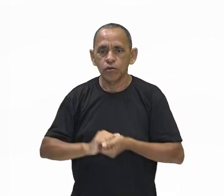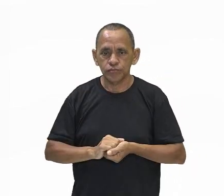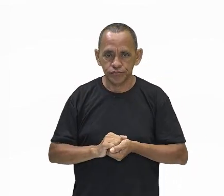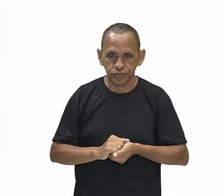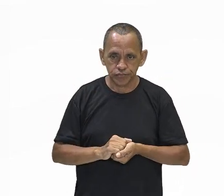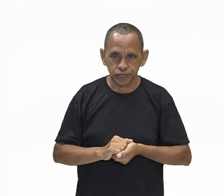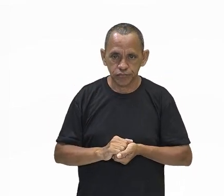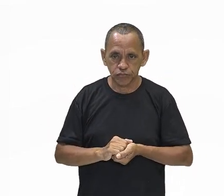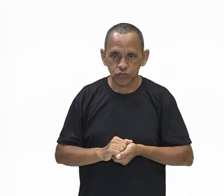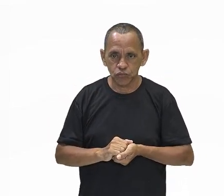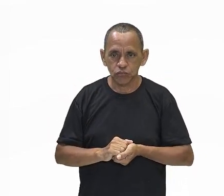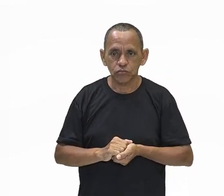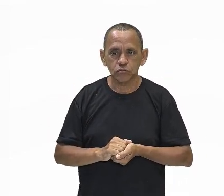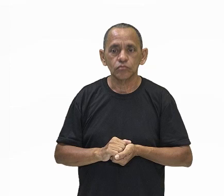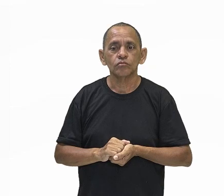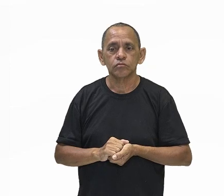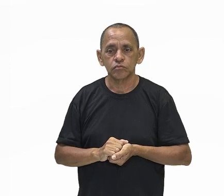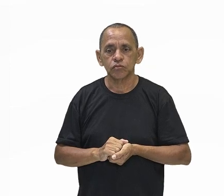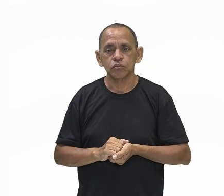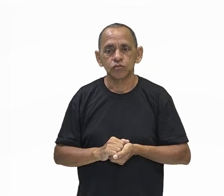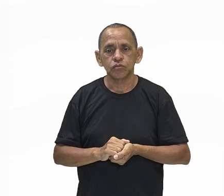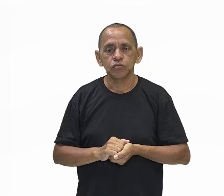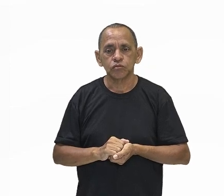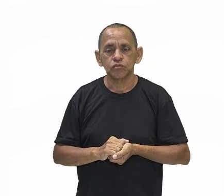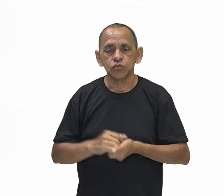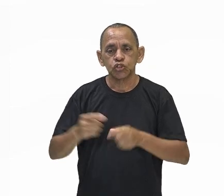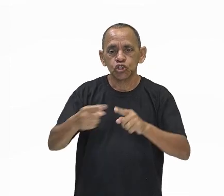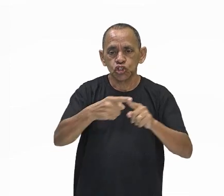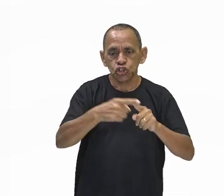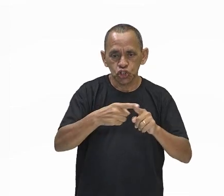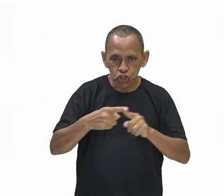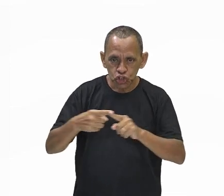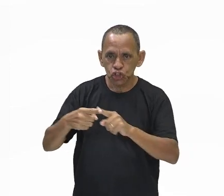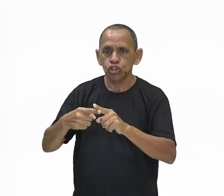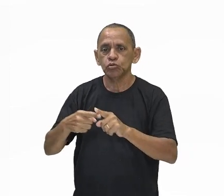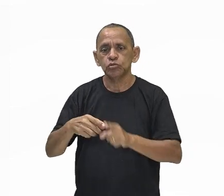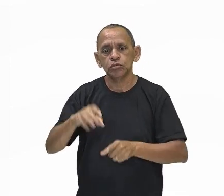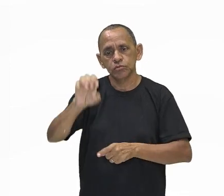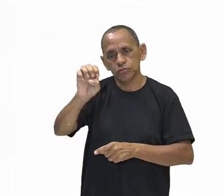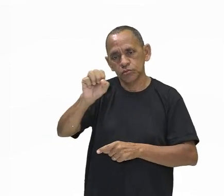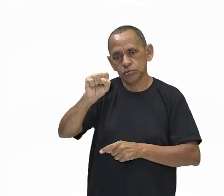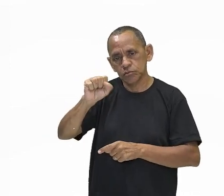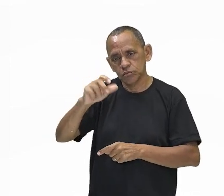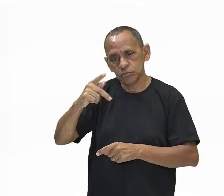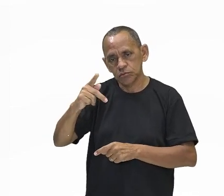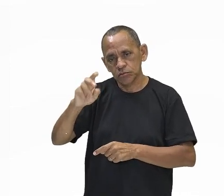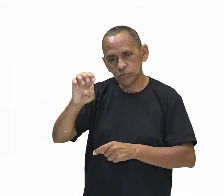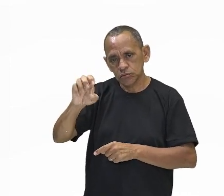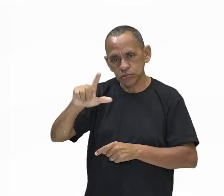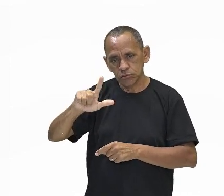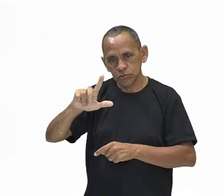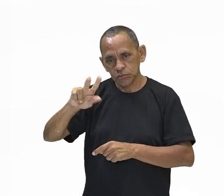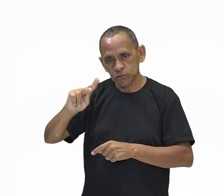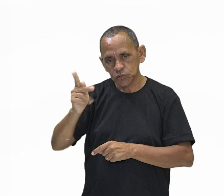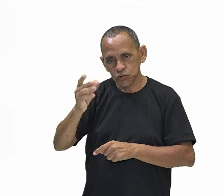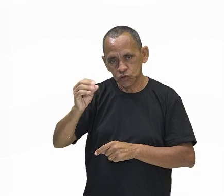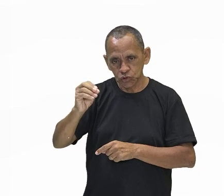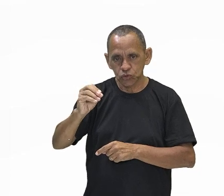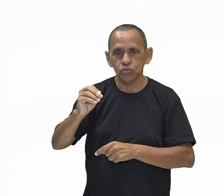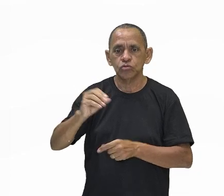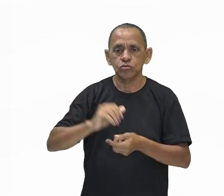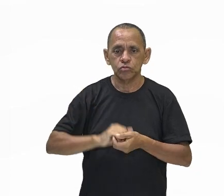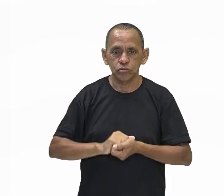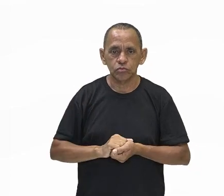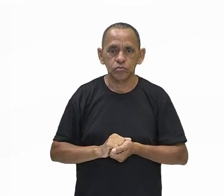espelhos e no caso dos espelhos esféricos aí, tá certo? Veja que nós temos também aí, olha, um F minúsculo ligando o